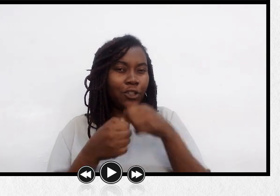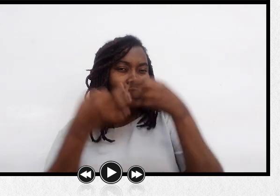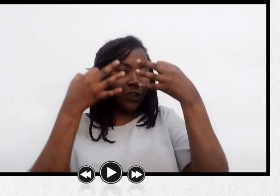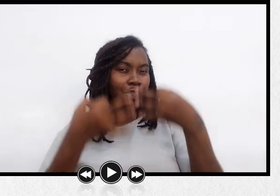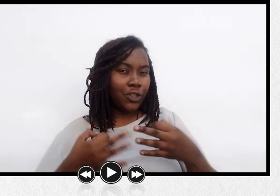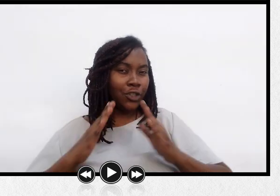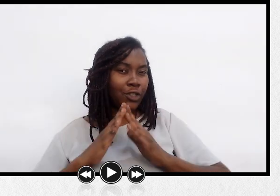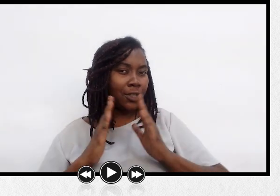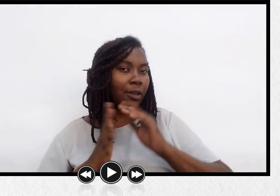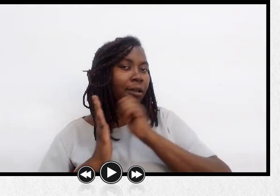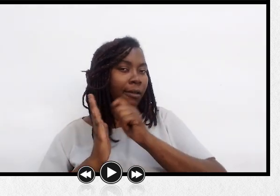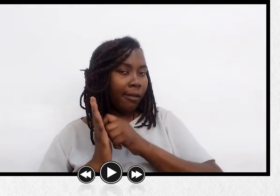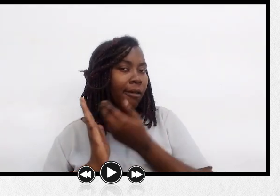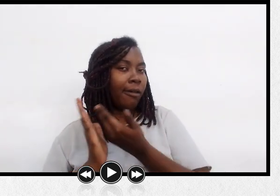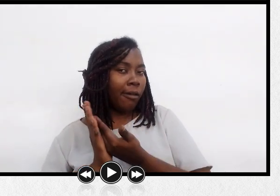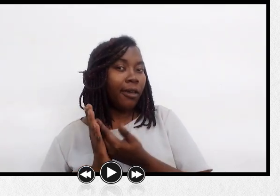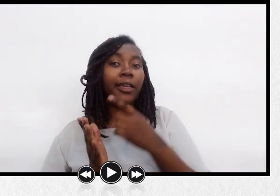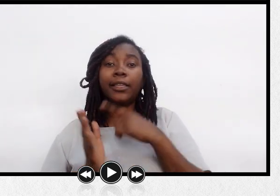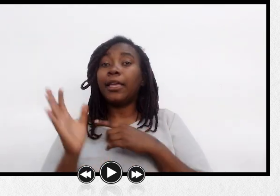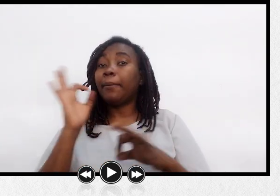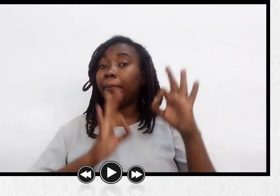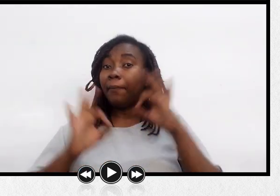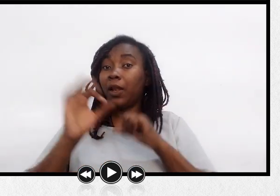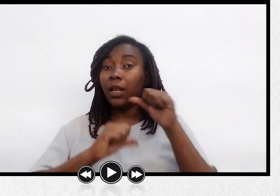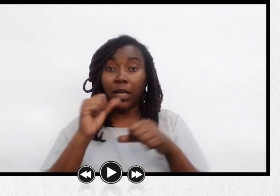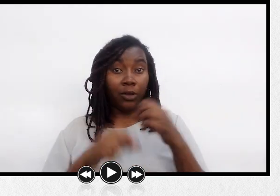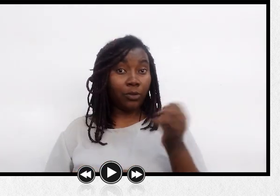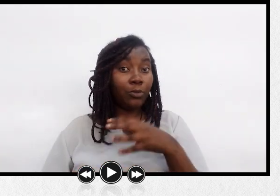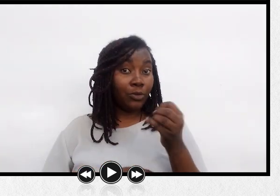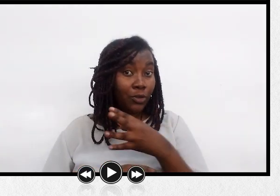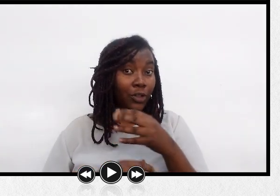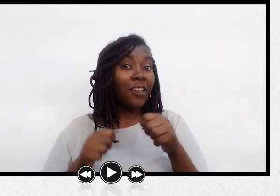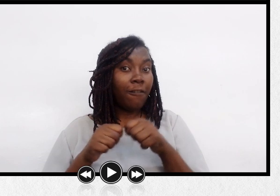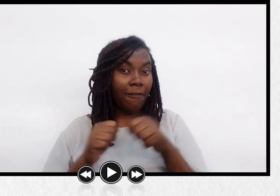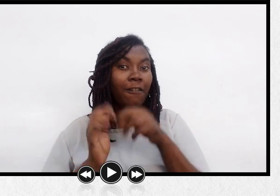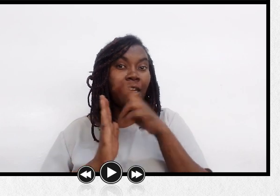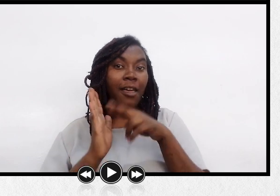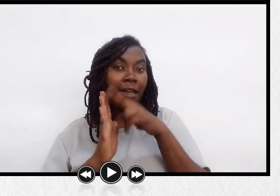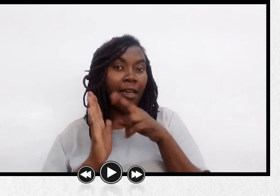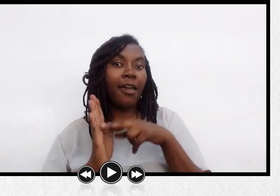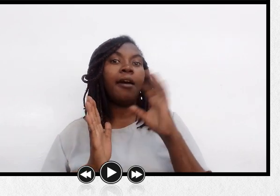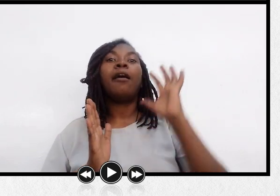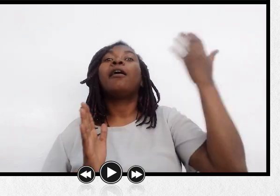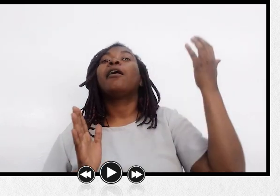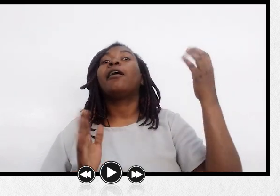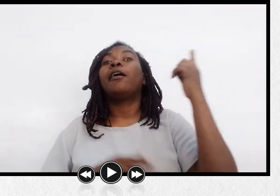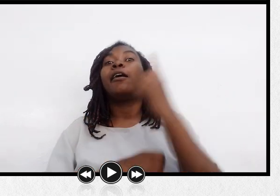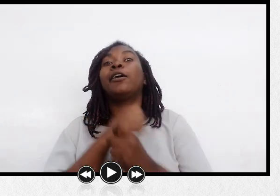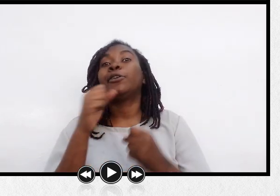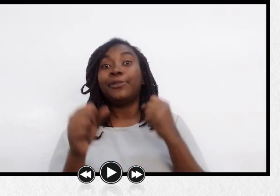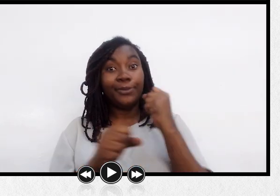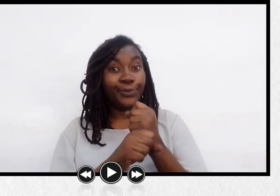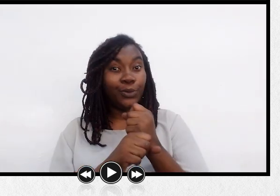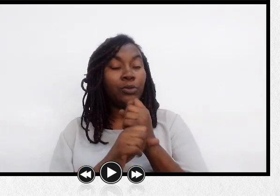casa? Você tem um plano de bacia atualizado? Você faz o relatório de situação, que ele é anual.